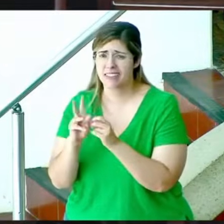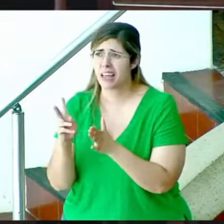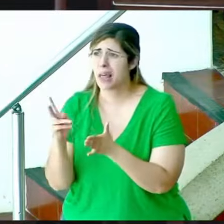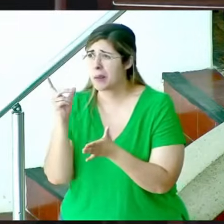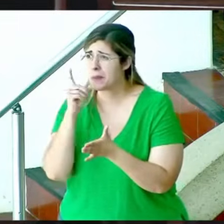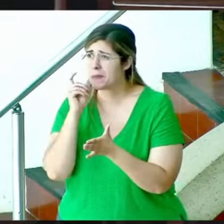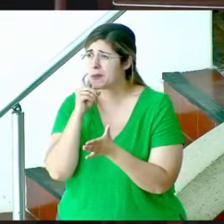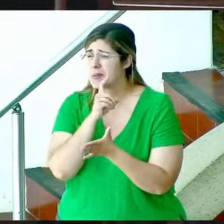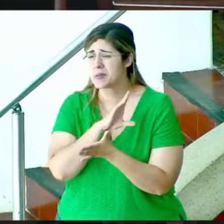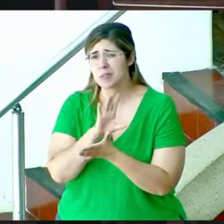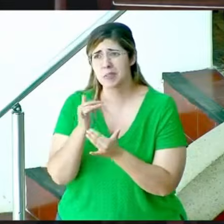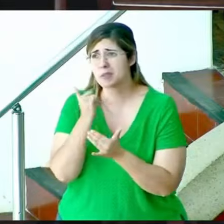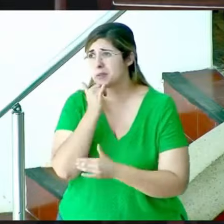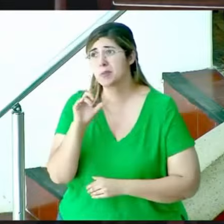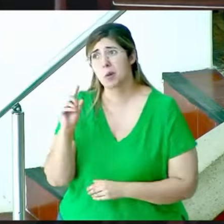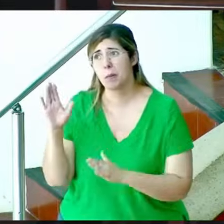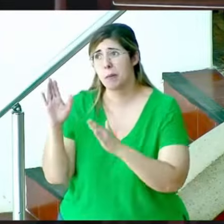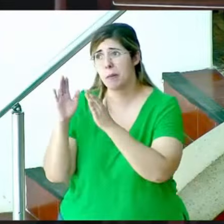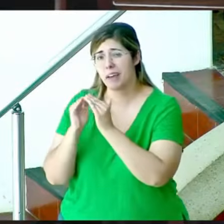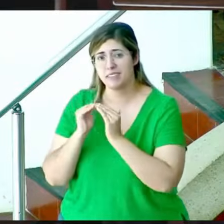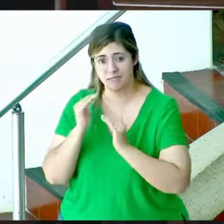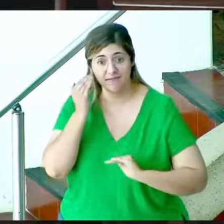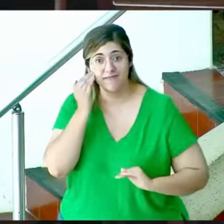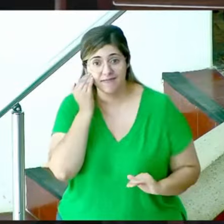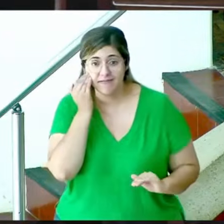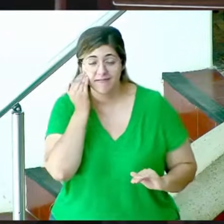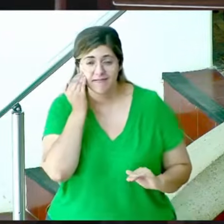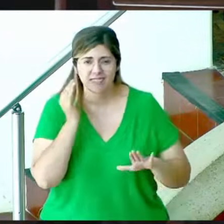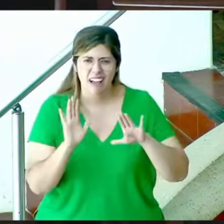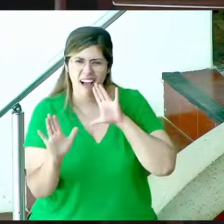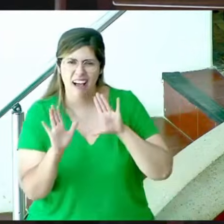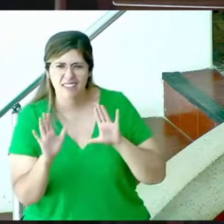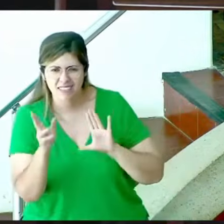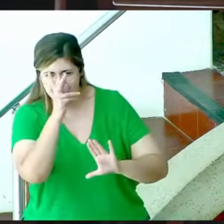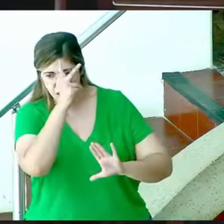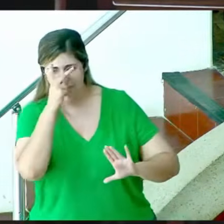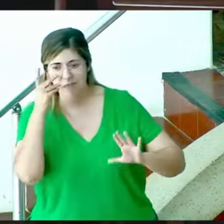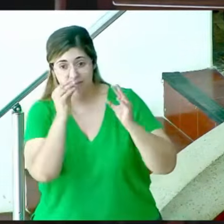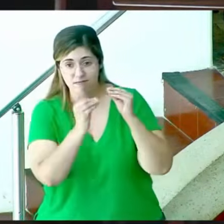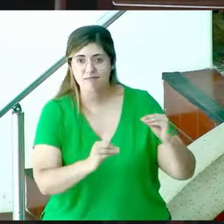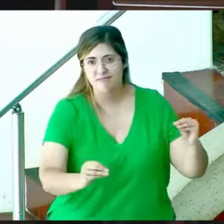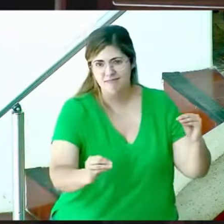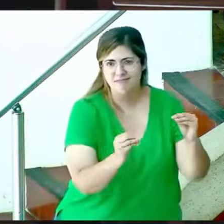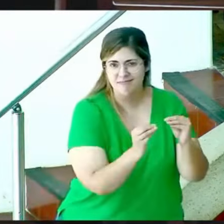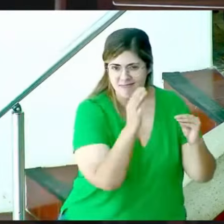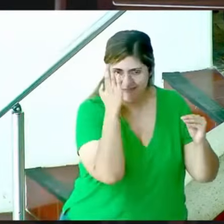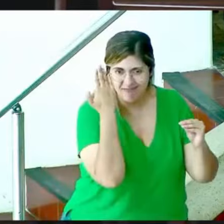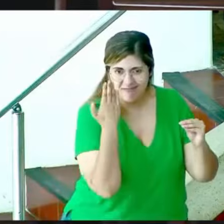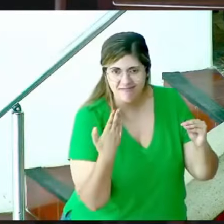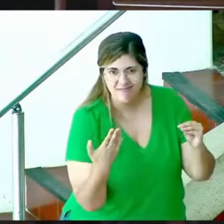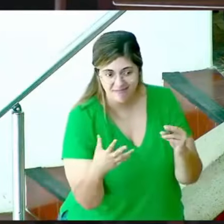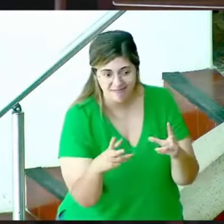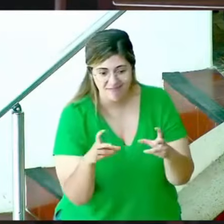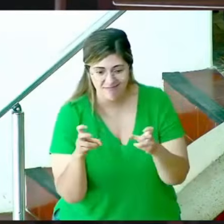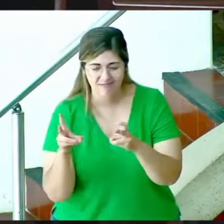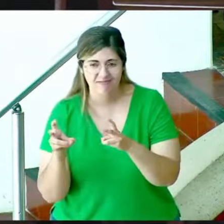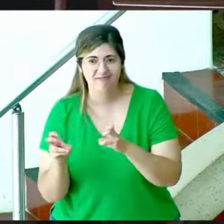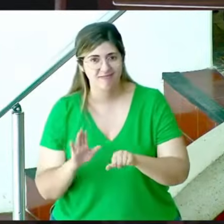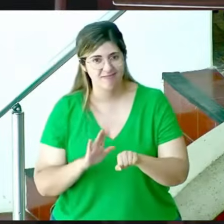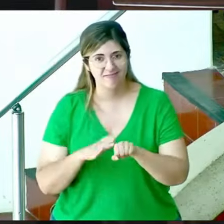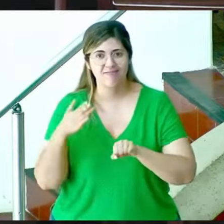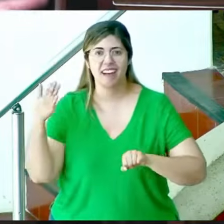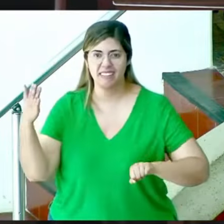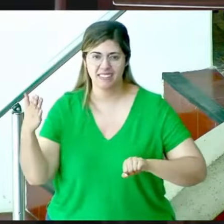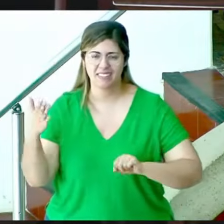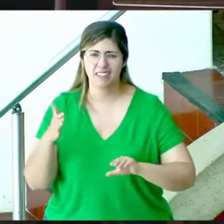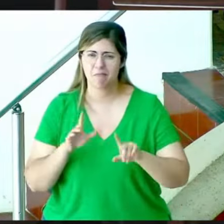a Deus. As pessoas a gente agrada, acho que agrada. Os mais inteligentes conseguem esconder melhor ainda quem eles são lá dentro.